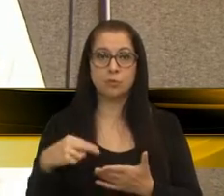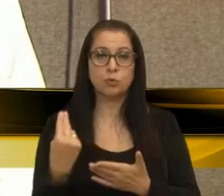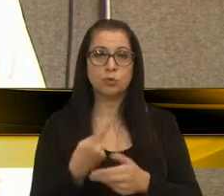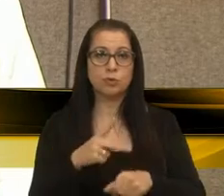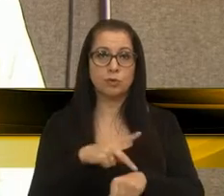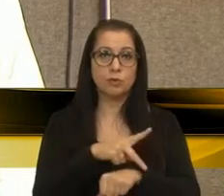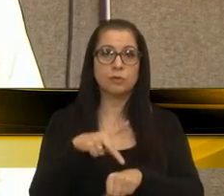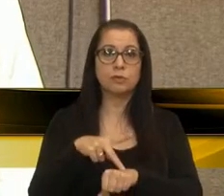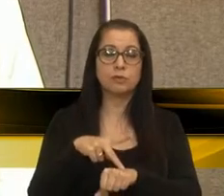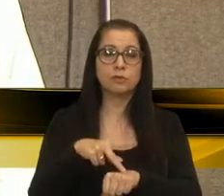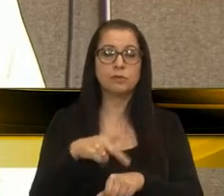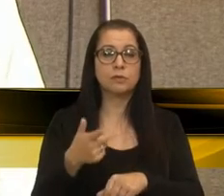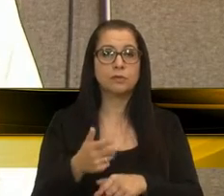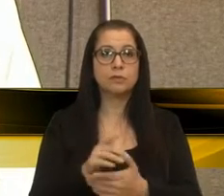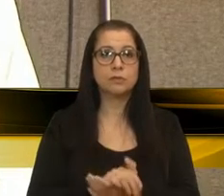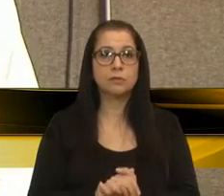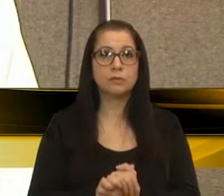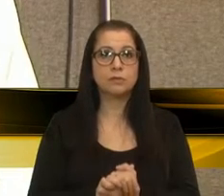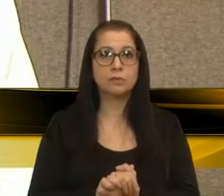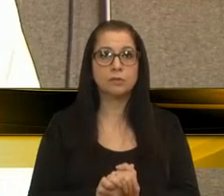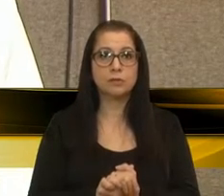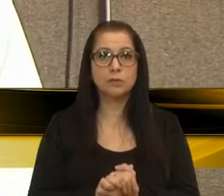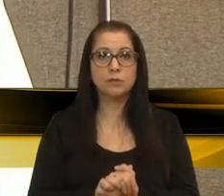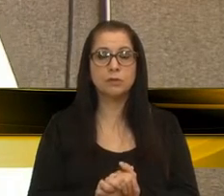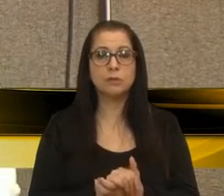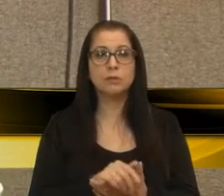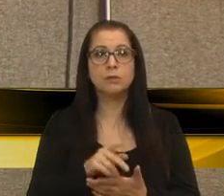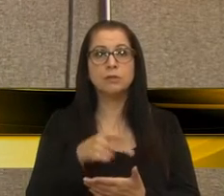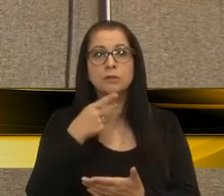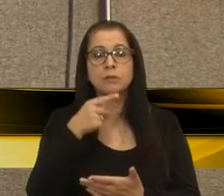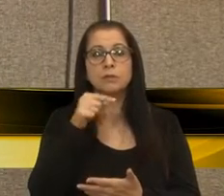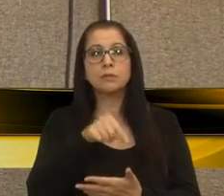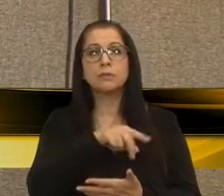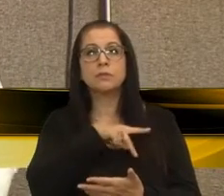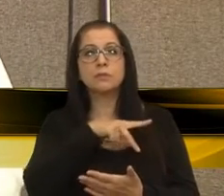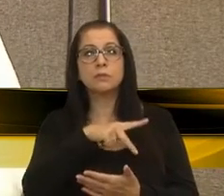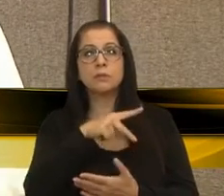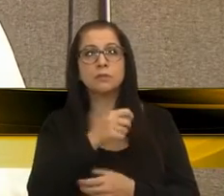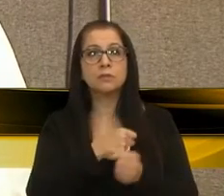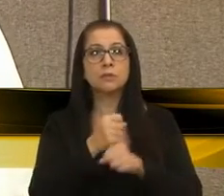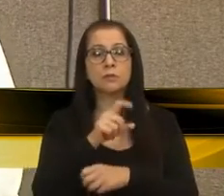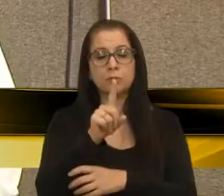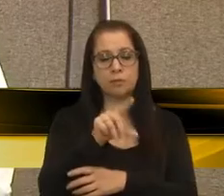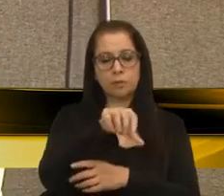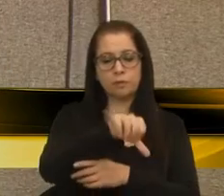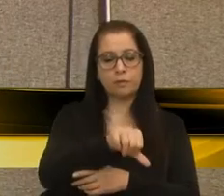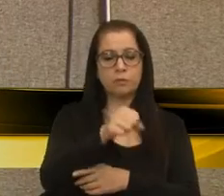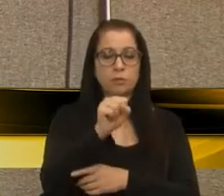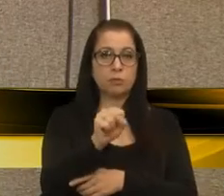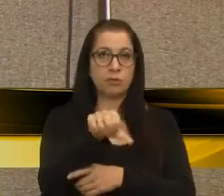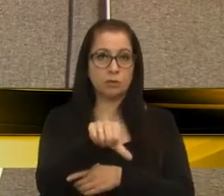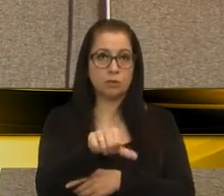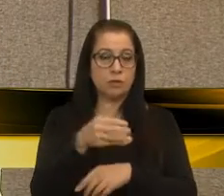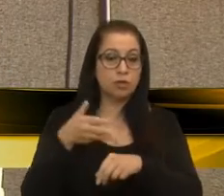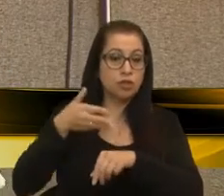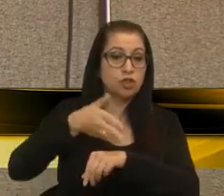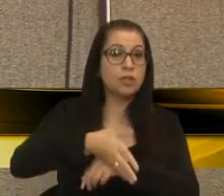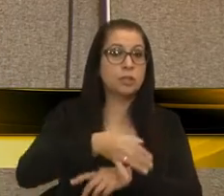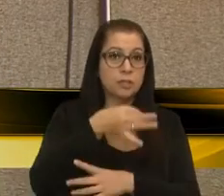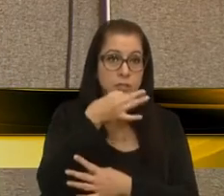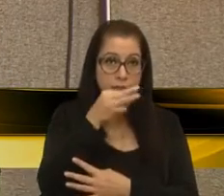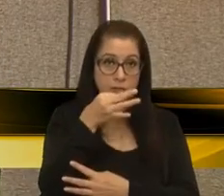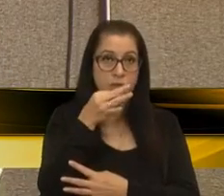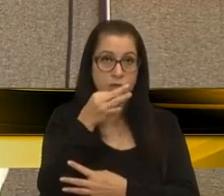país. Então, quero falar aqui, senhor presidente, que no ano de 89, quando eu cheguei em Caxias do